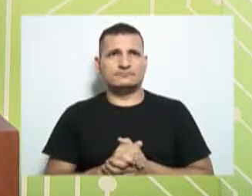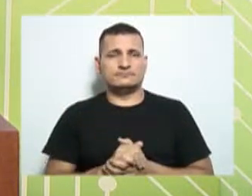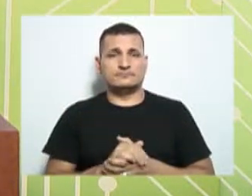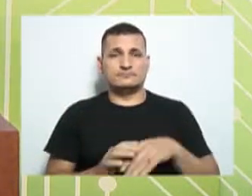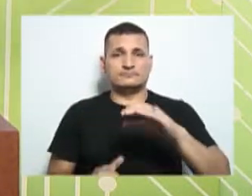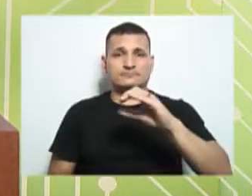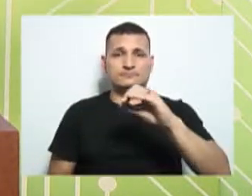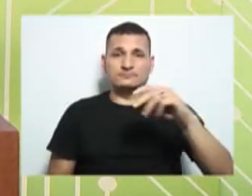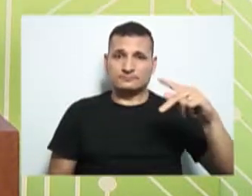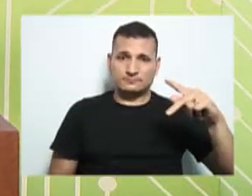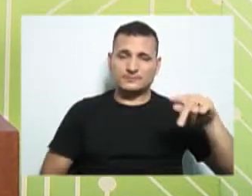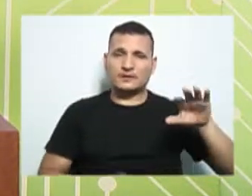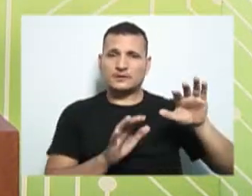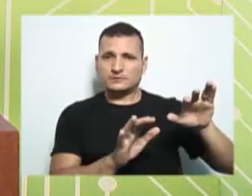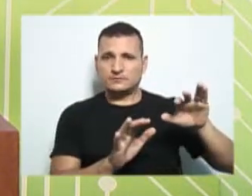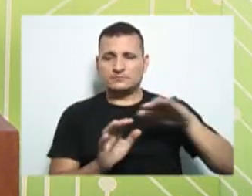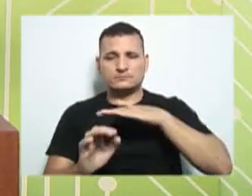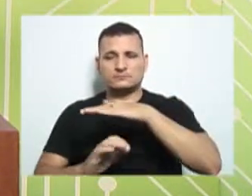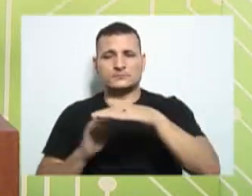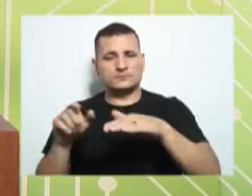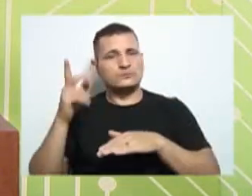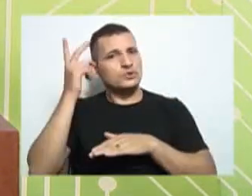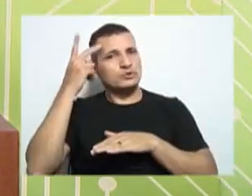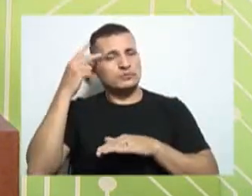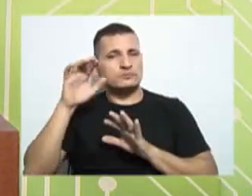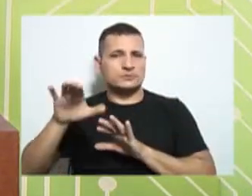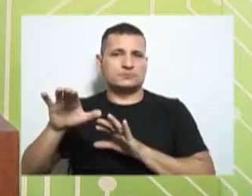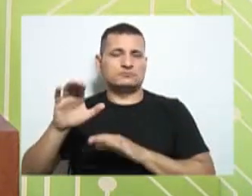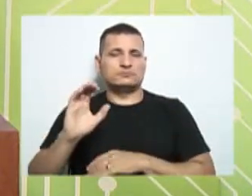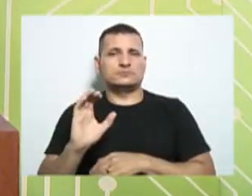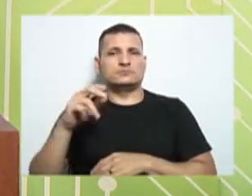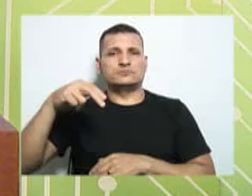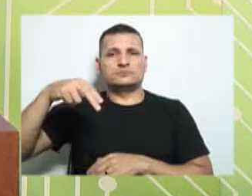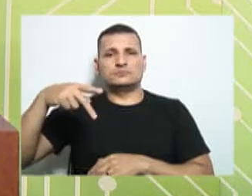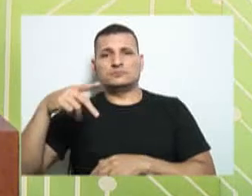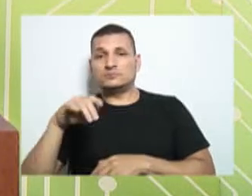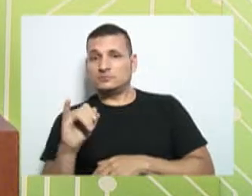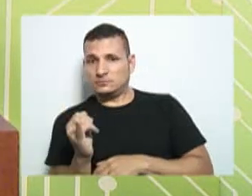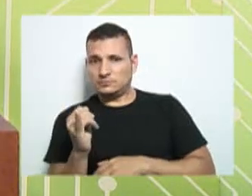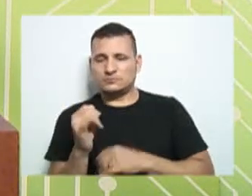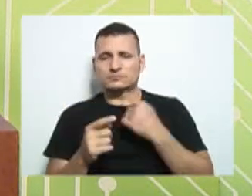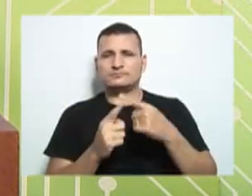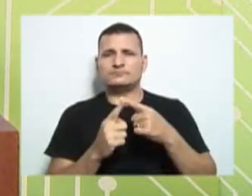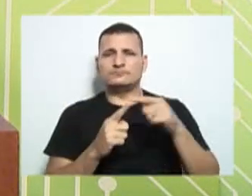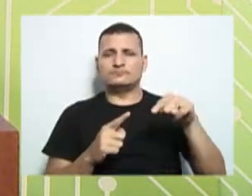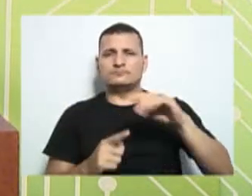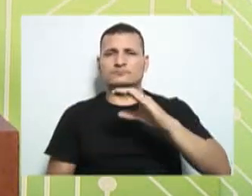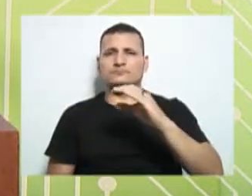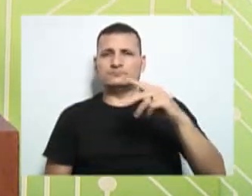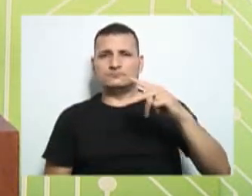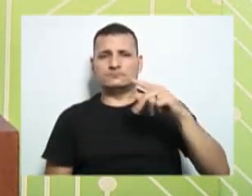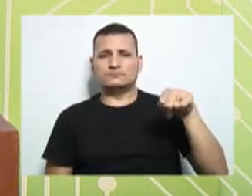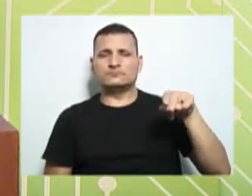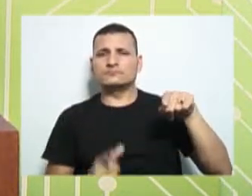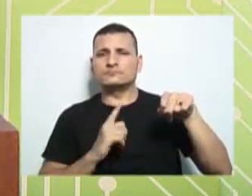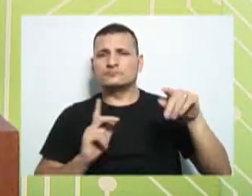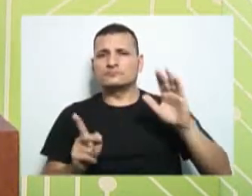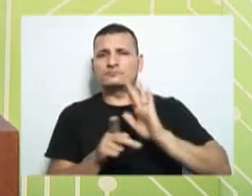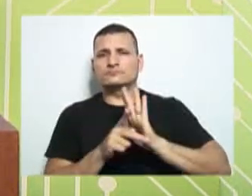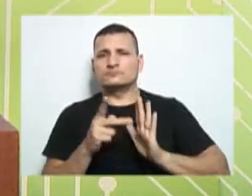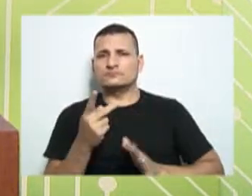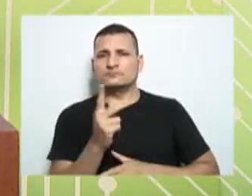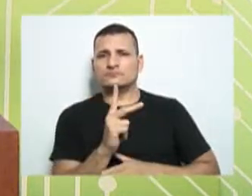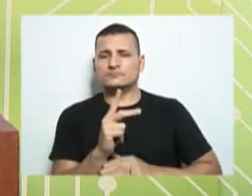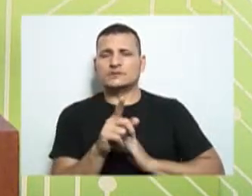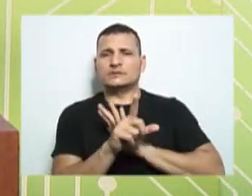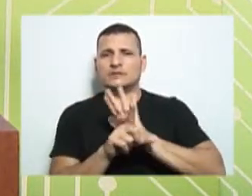uma cooperativa e uma empresa normal, um CNPJ normal. Porque cooperativa ela tem as suas próprias legislações, então